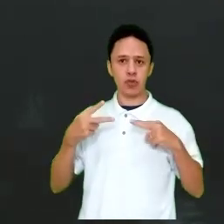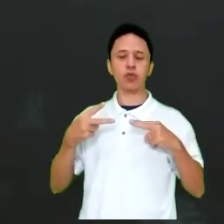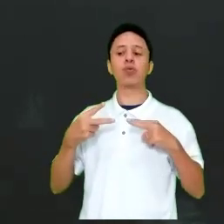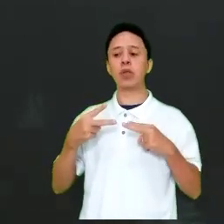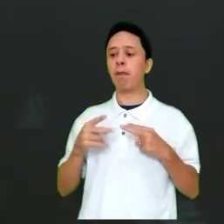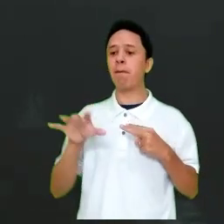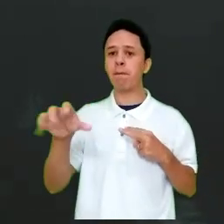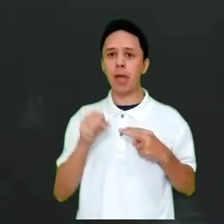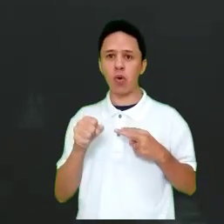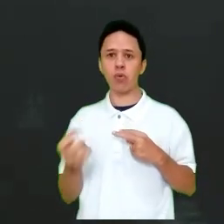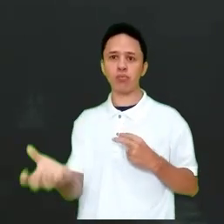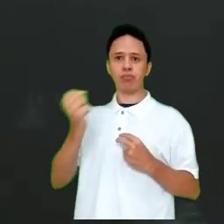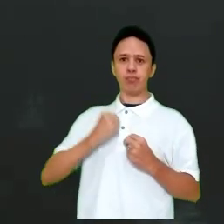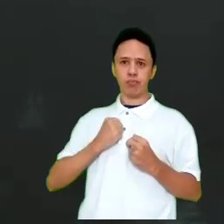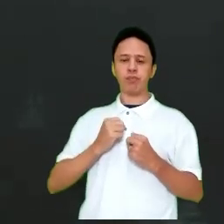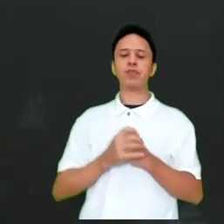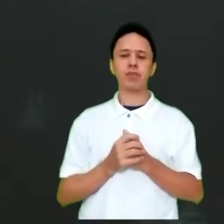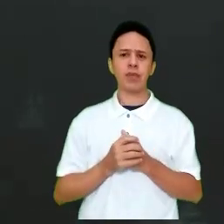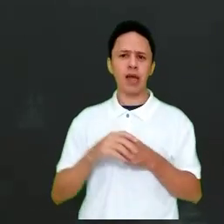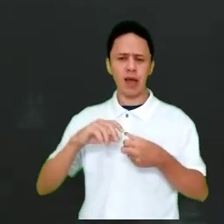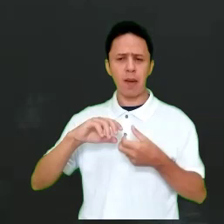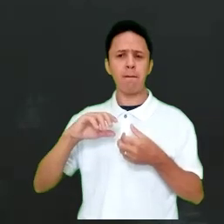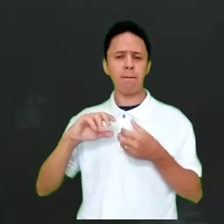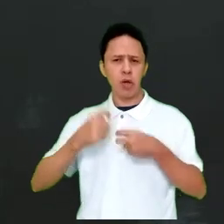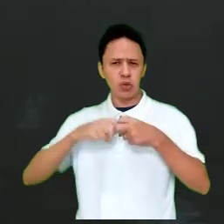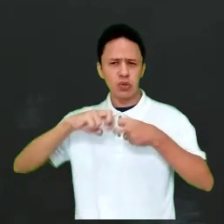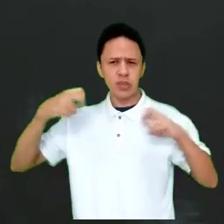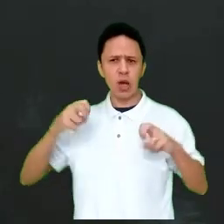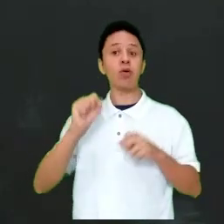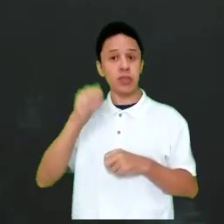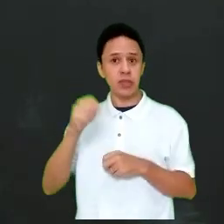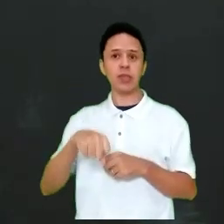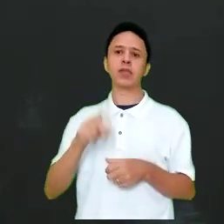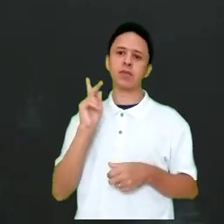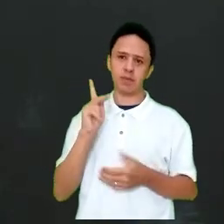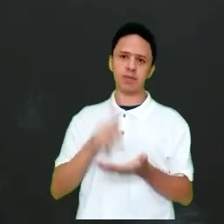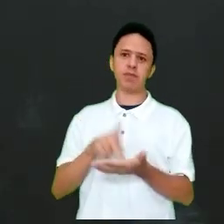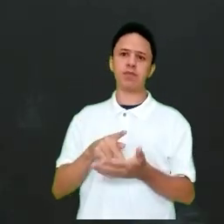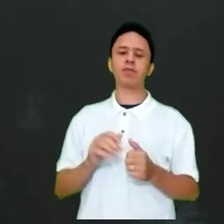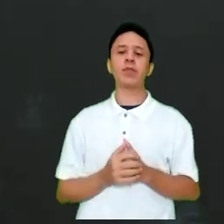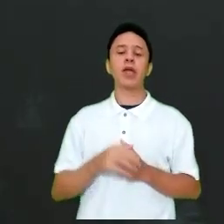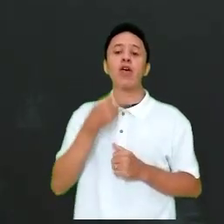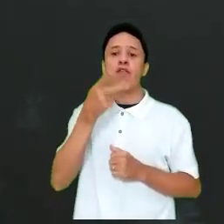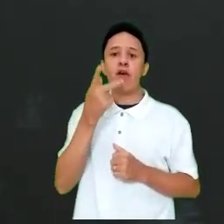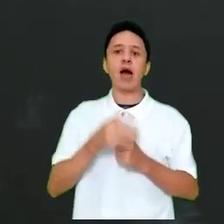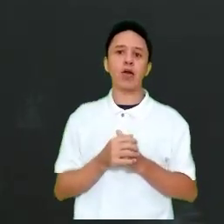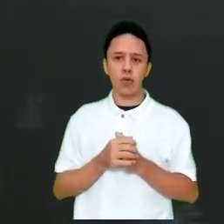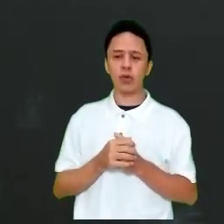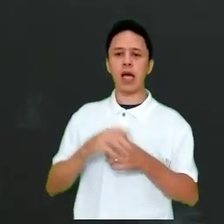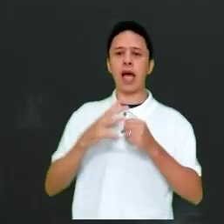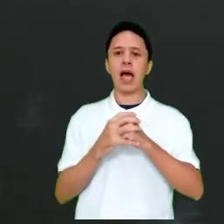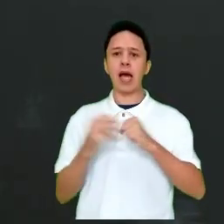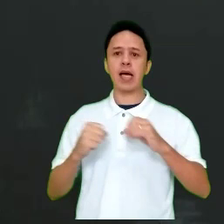genético dela com uma parte que ela recebeu. É uma forma de reproduzir? É uma forma de reproduzir, com certeza. Mas e quando eu falo